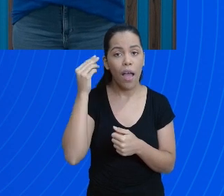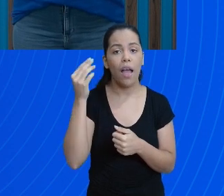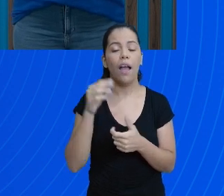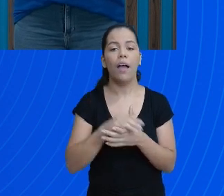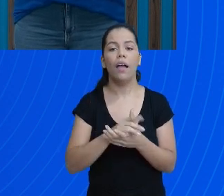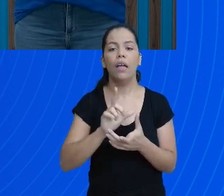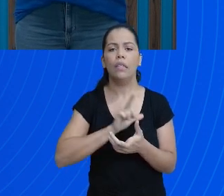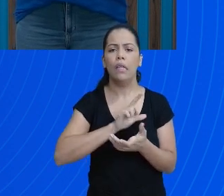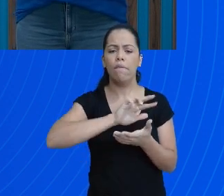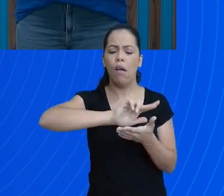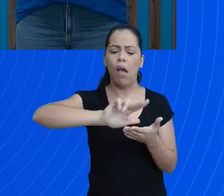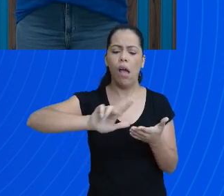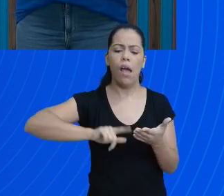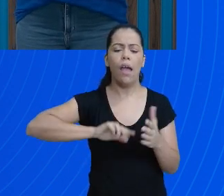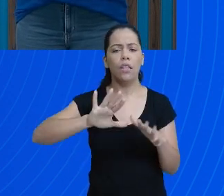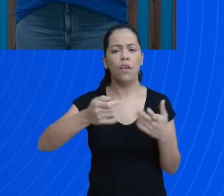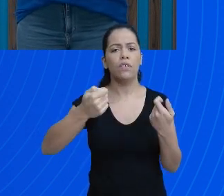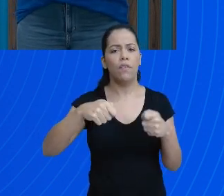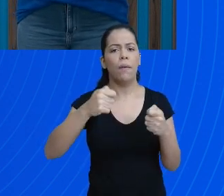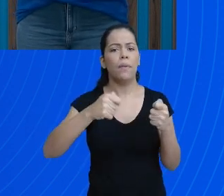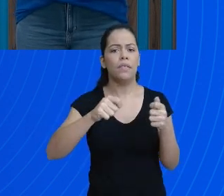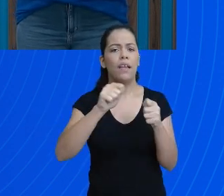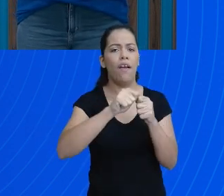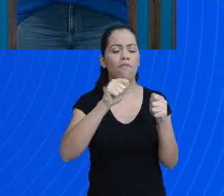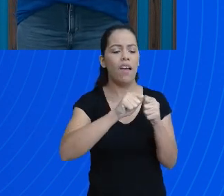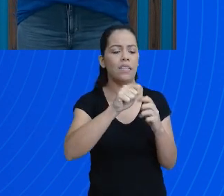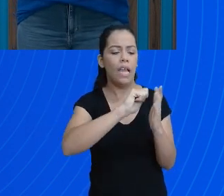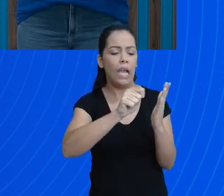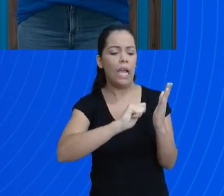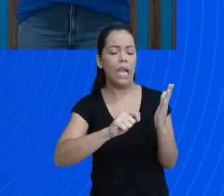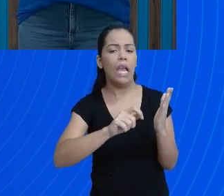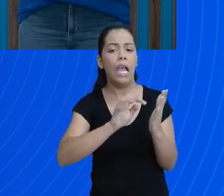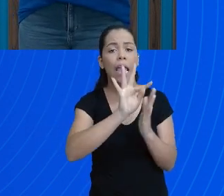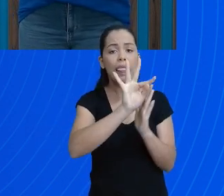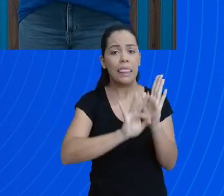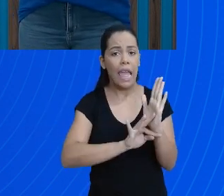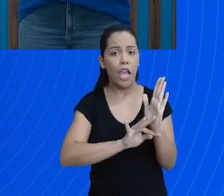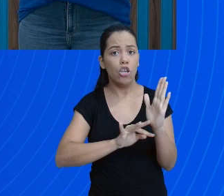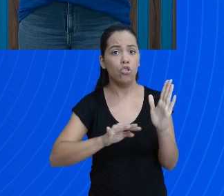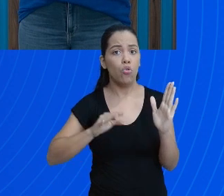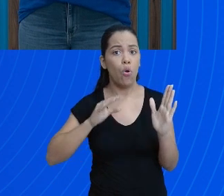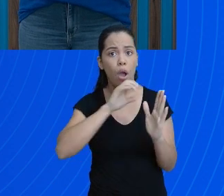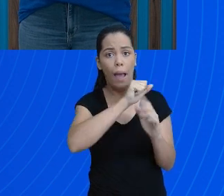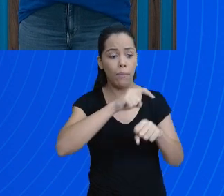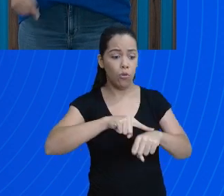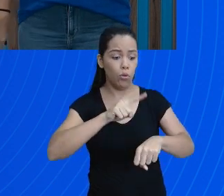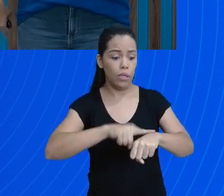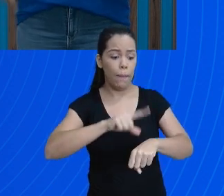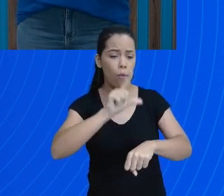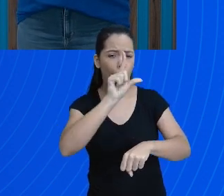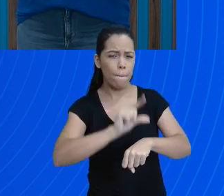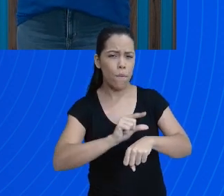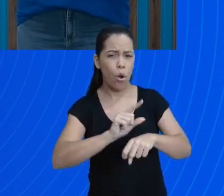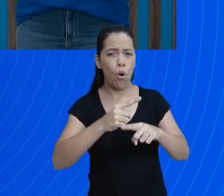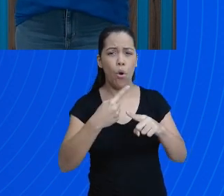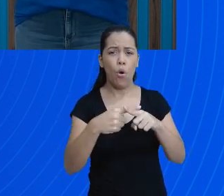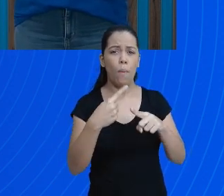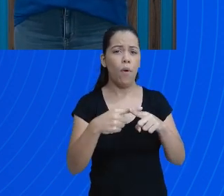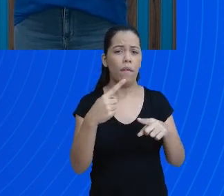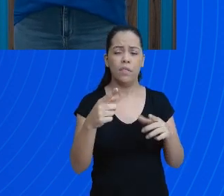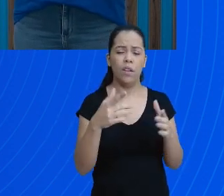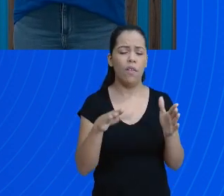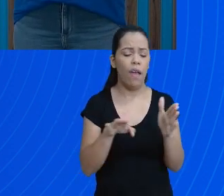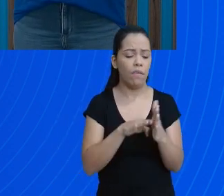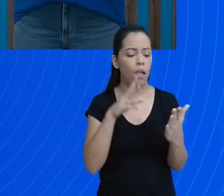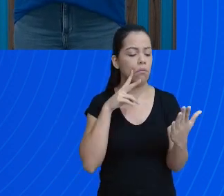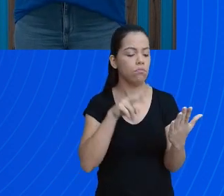precisam produzir textos em tempo curto. E o plano de texto, ele encurta a produção. Por quê? Porque você não vai chegar na folha em